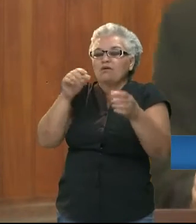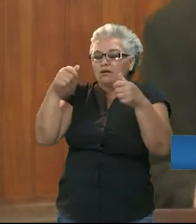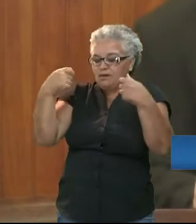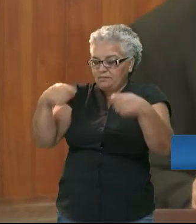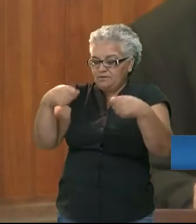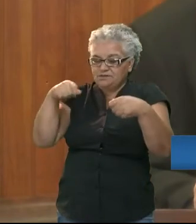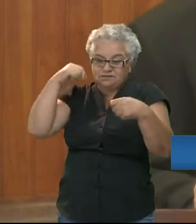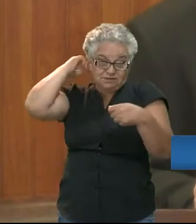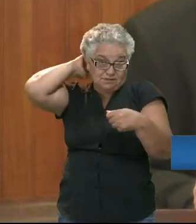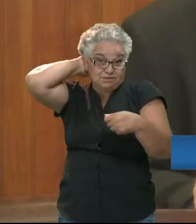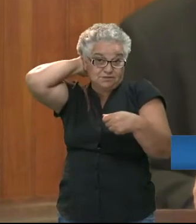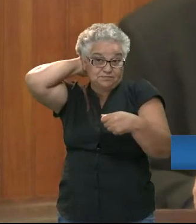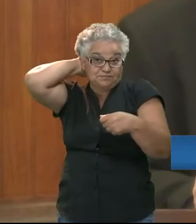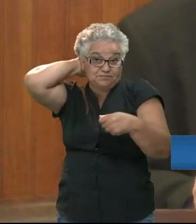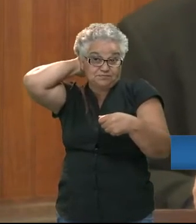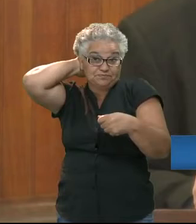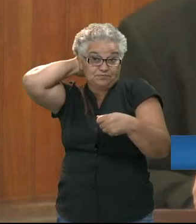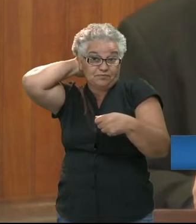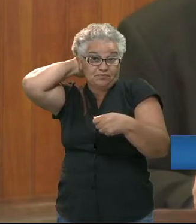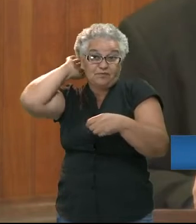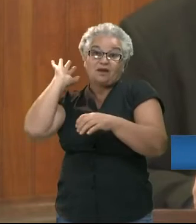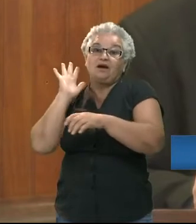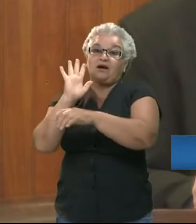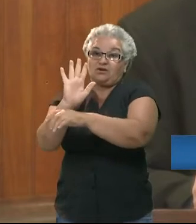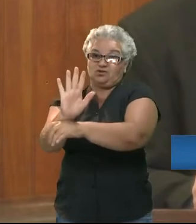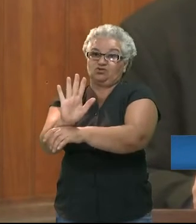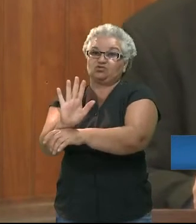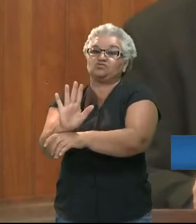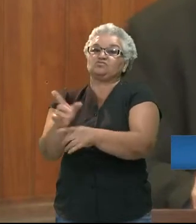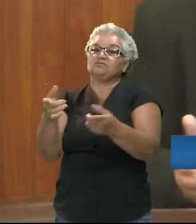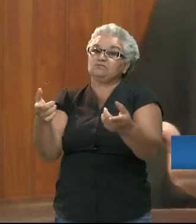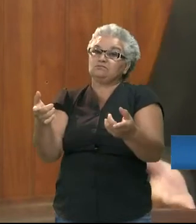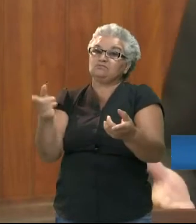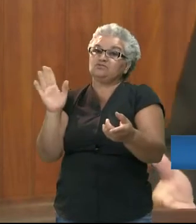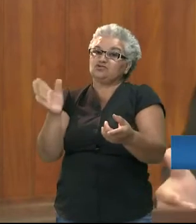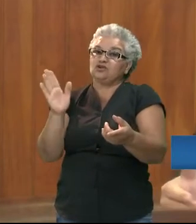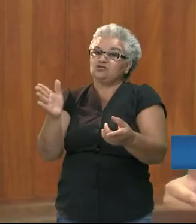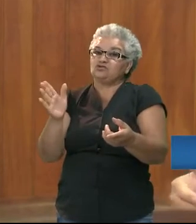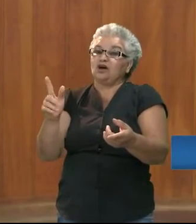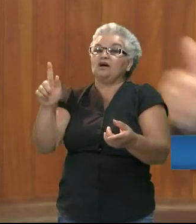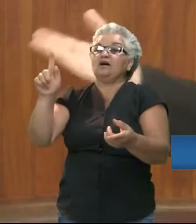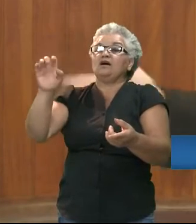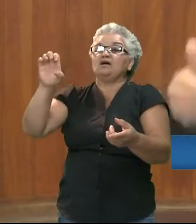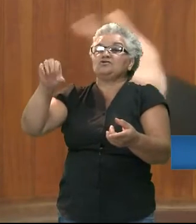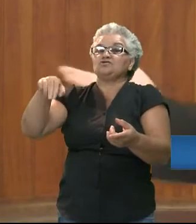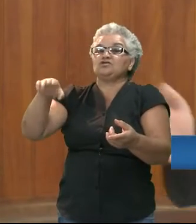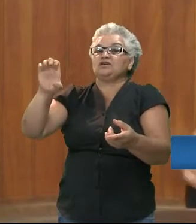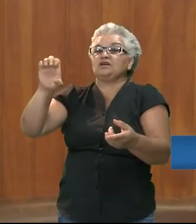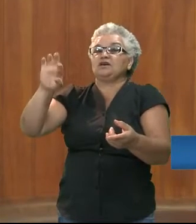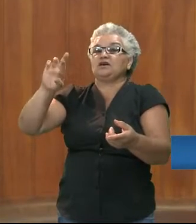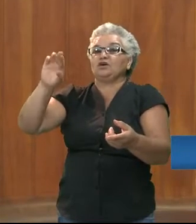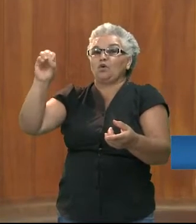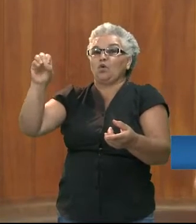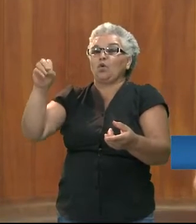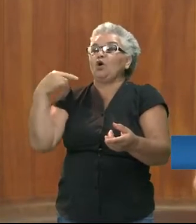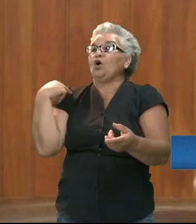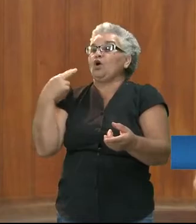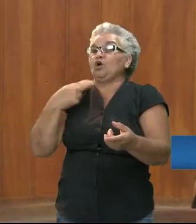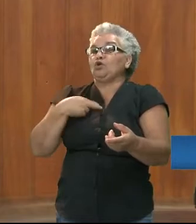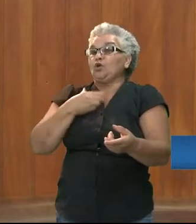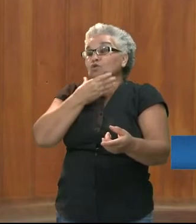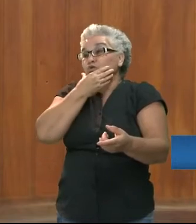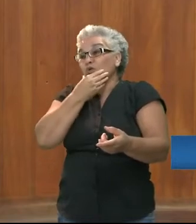cujas contribuições possam ser trazidas também a partir do gênero, não é? Nós homens temos uma dificuldade de entender